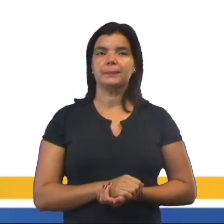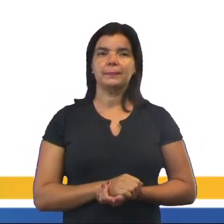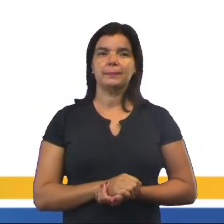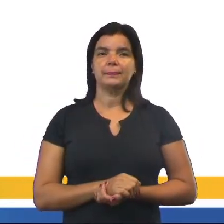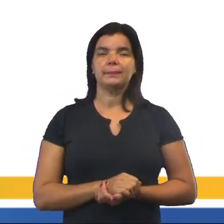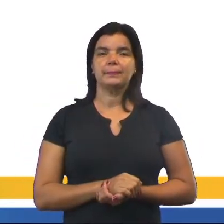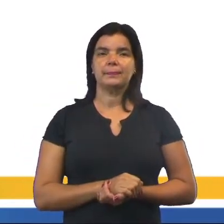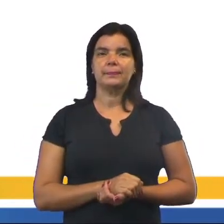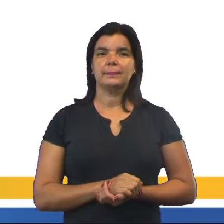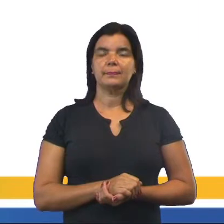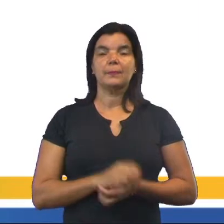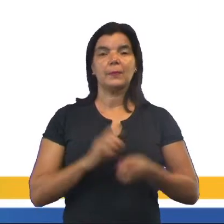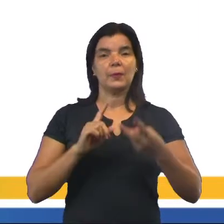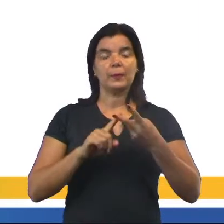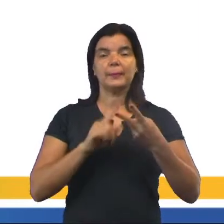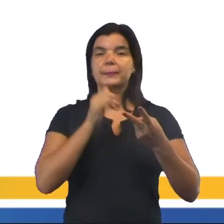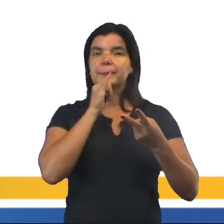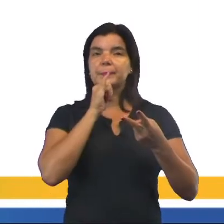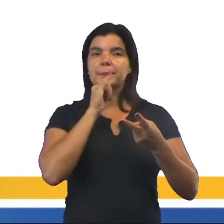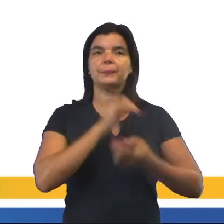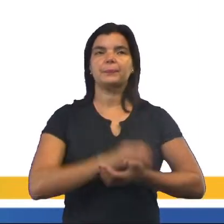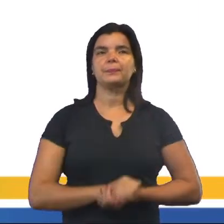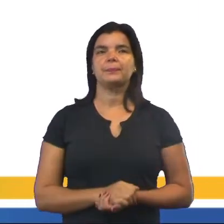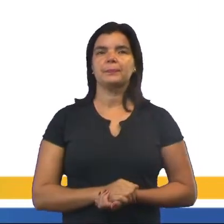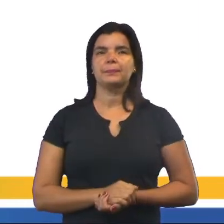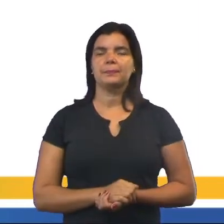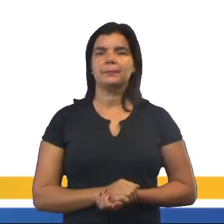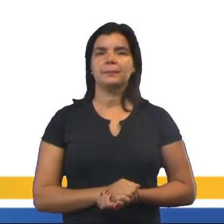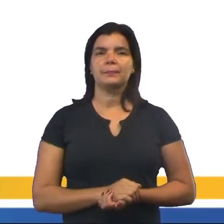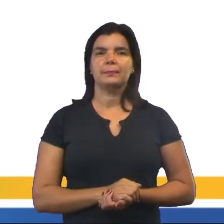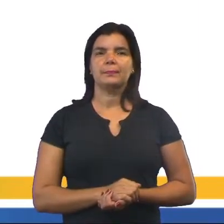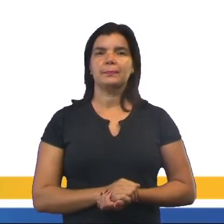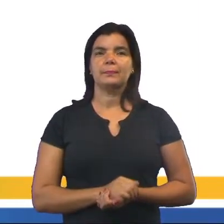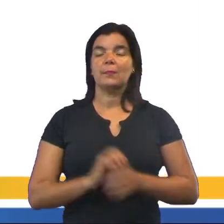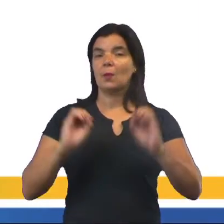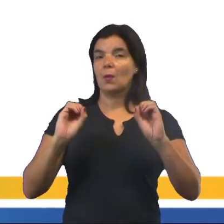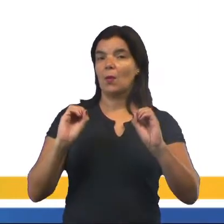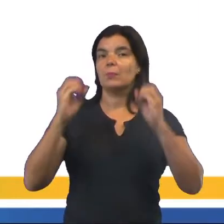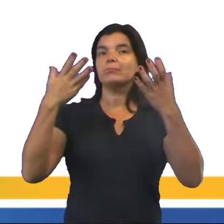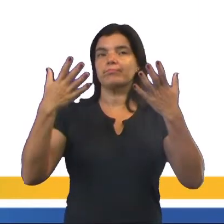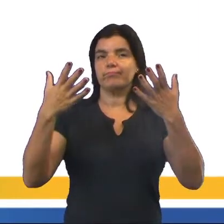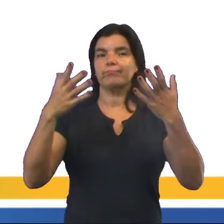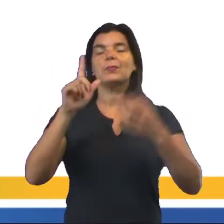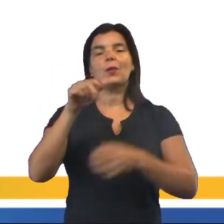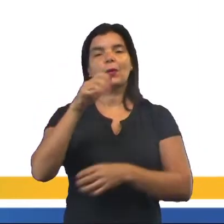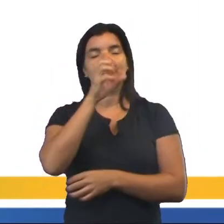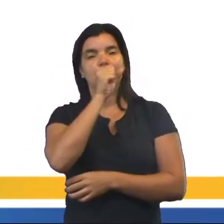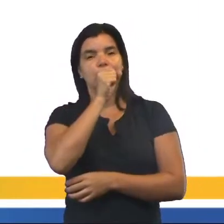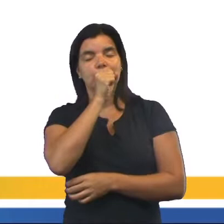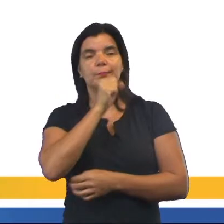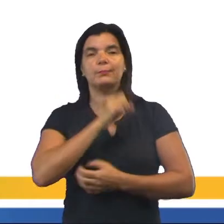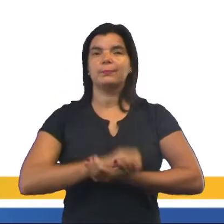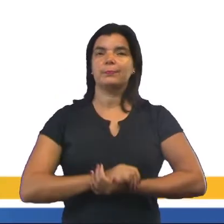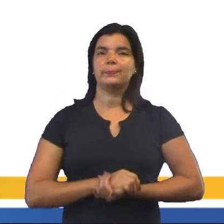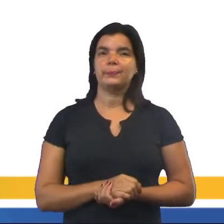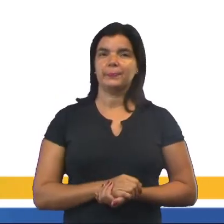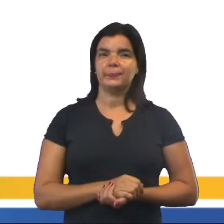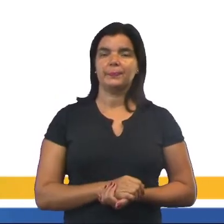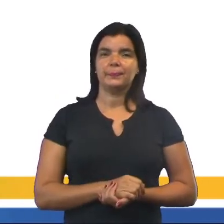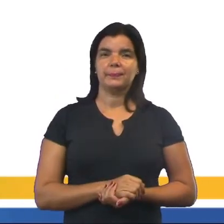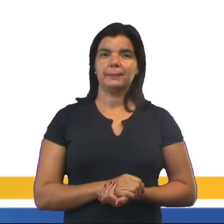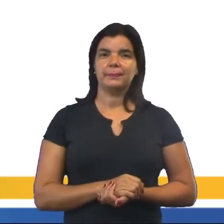quarta-feira. O segundo exemplo diz: The party is on Saturday. A festa é no